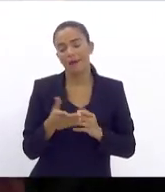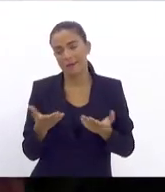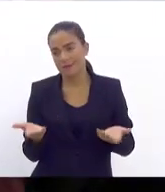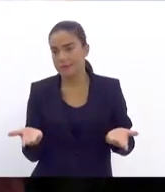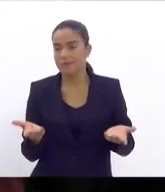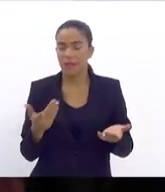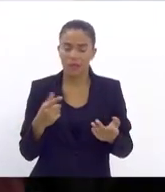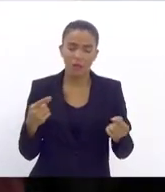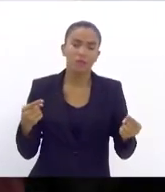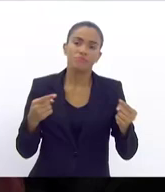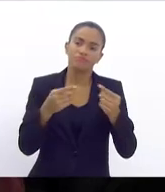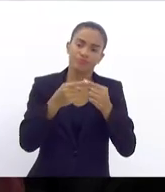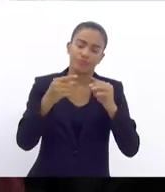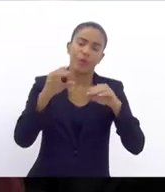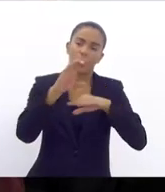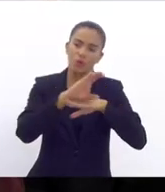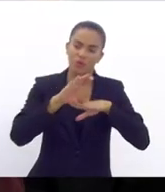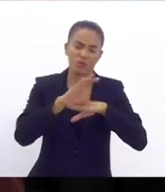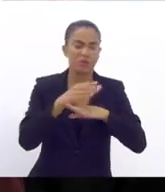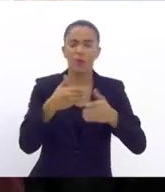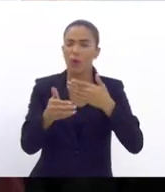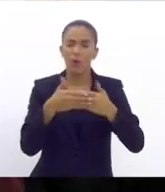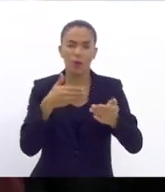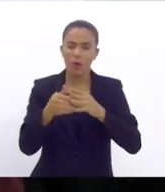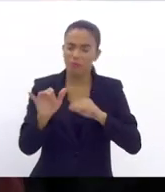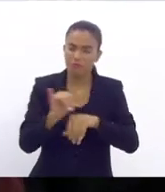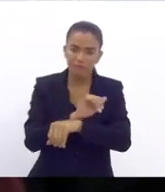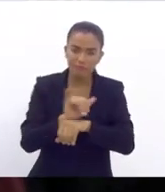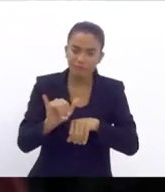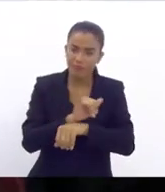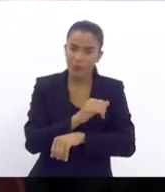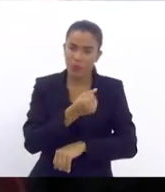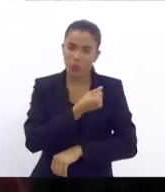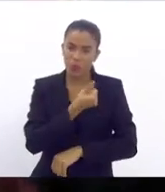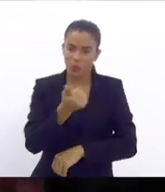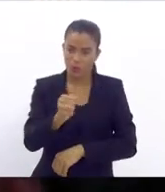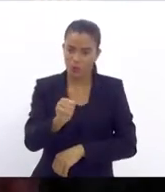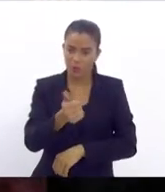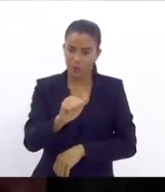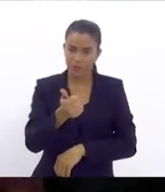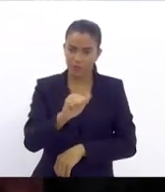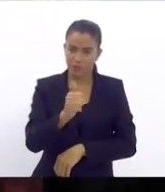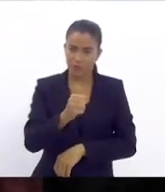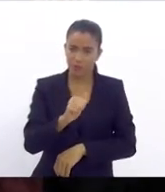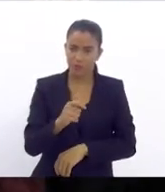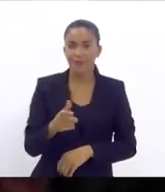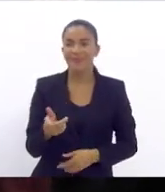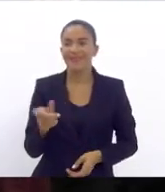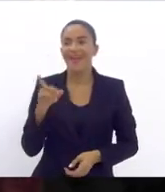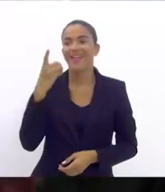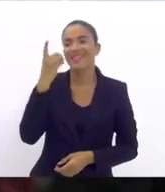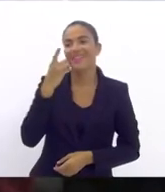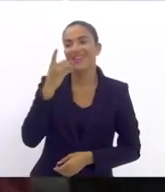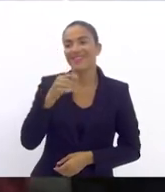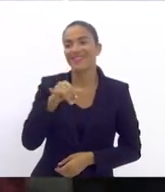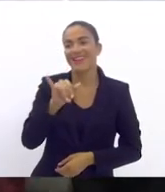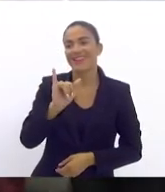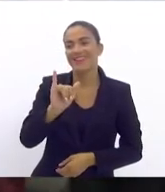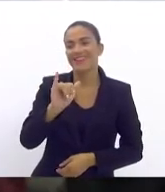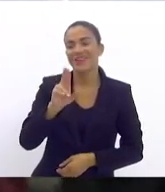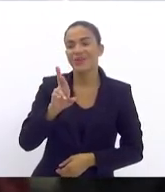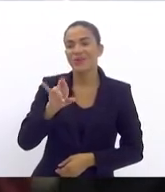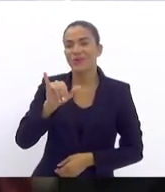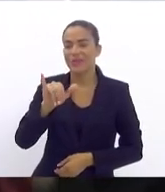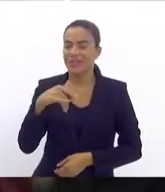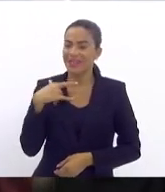com constitucionalidade, parecer. De qualquer forma, como está pautado no 11... Deputado Yuri está com uma informação privilegiada. Aqui está próximo, não, aqui o